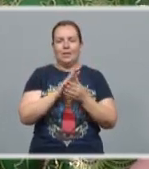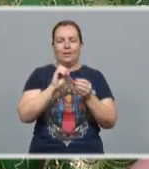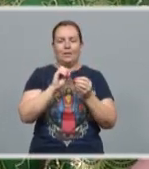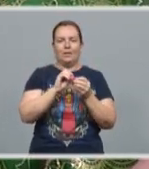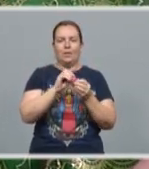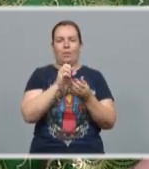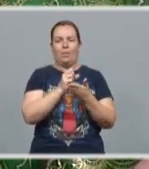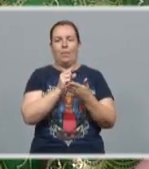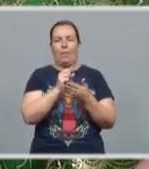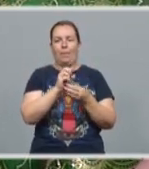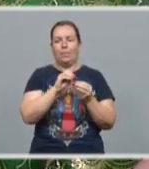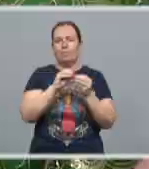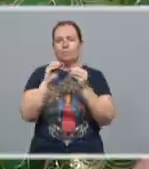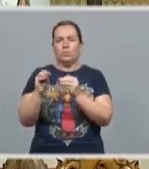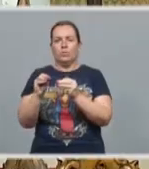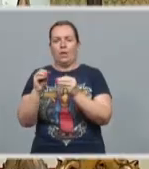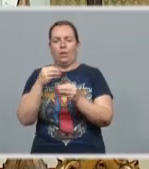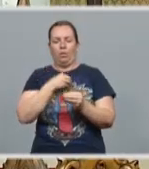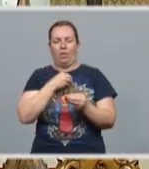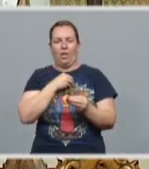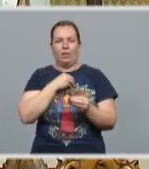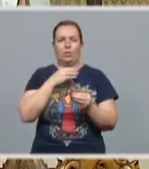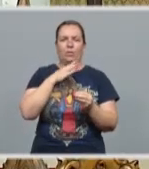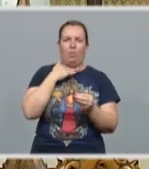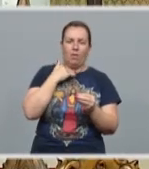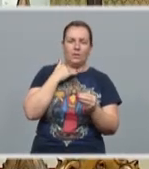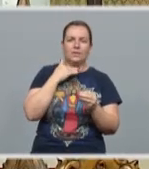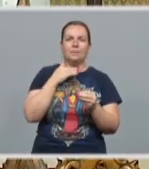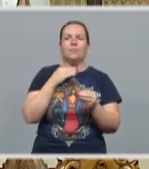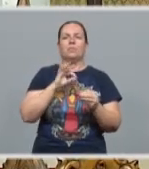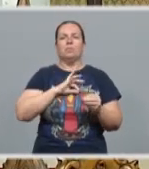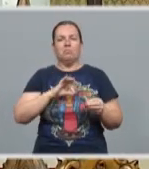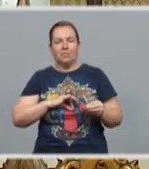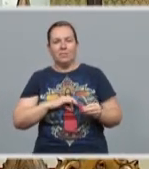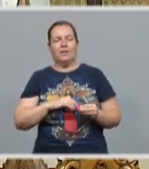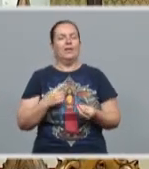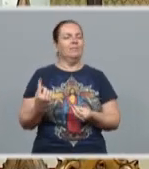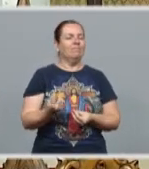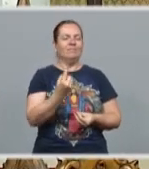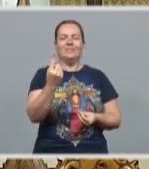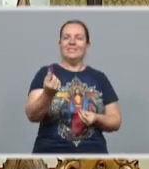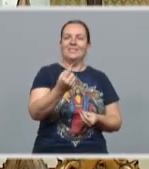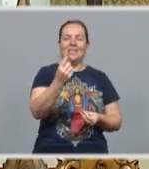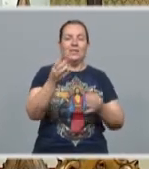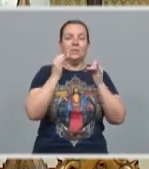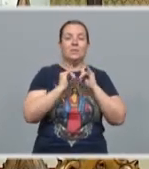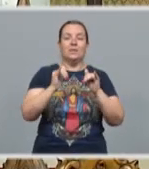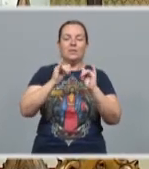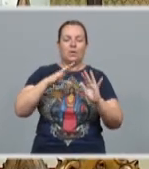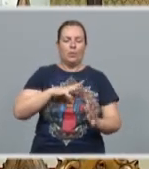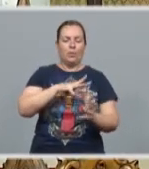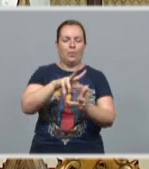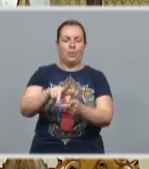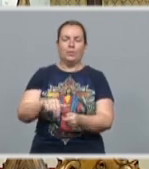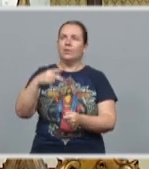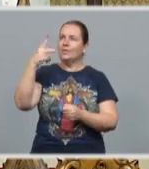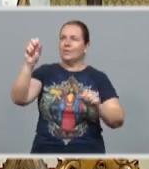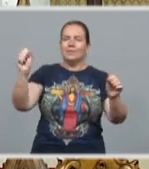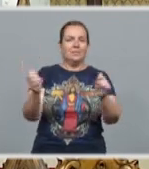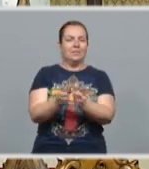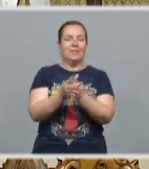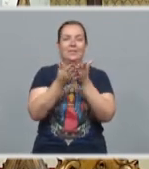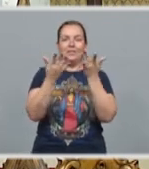morte à glória de sermos o vosso povo. Sacerdócio régio, nação santa, para anunciar por todo o mundo as vossas